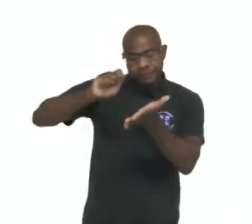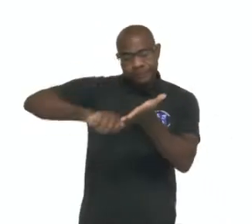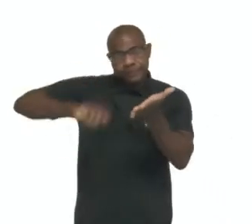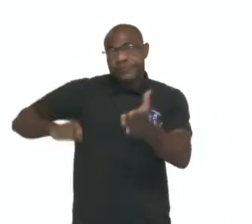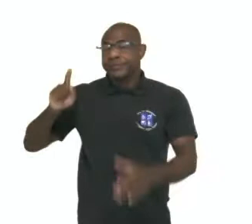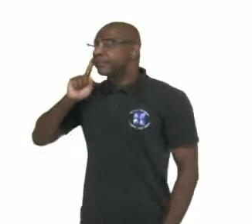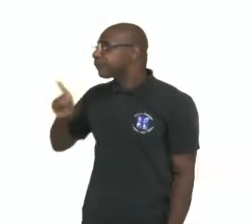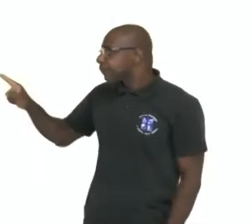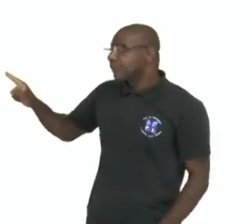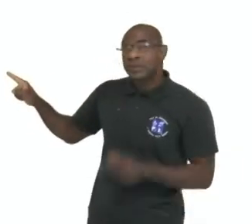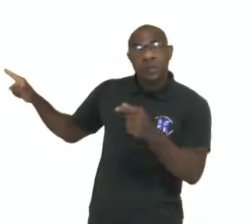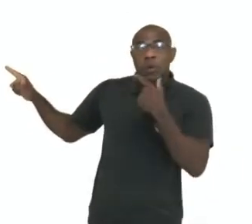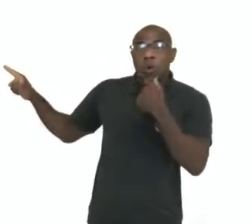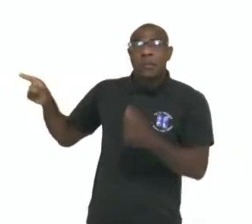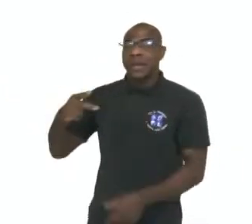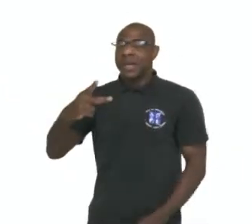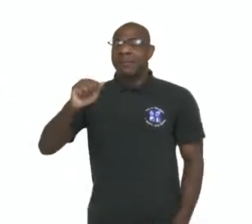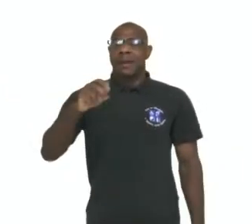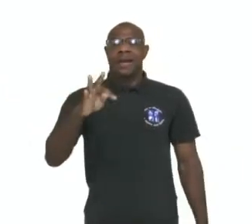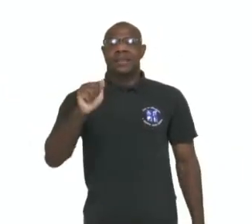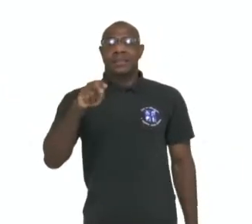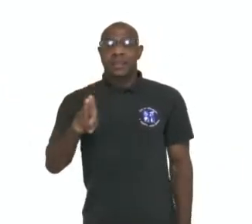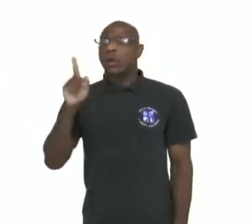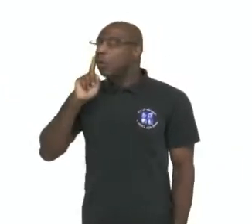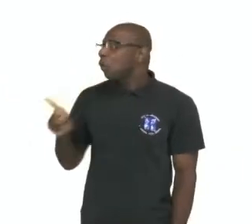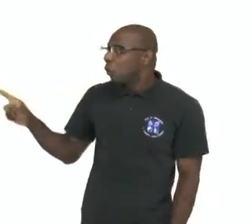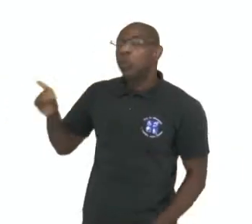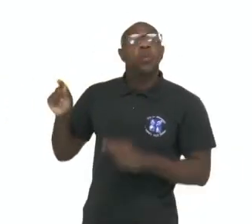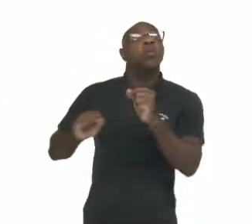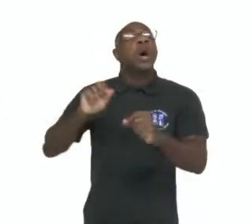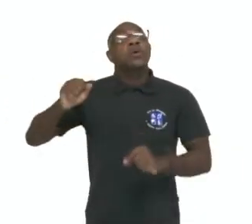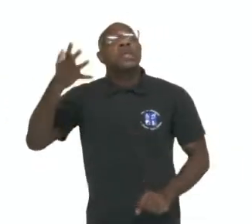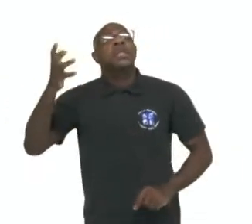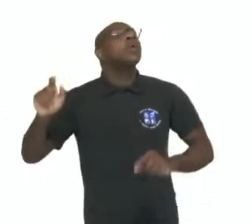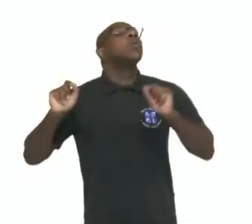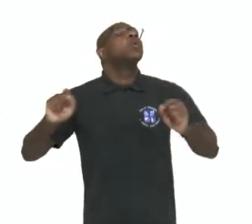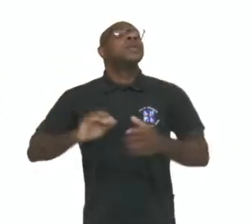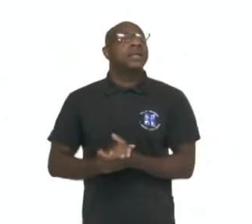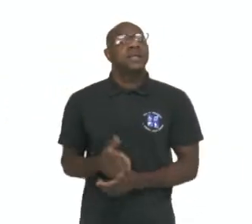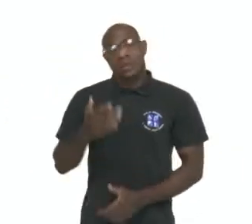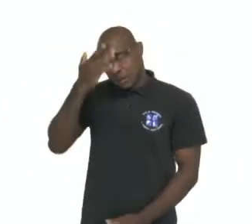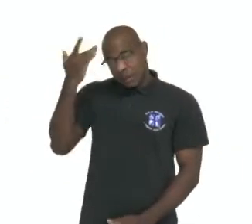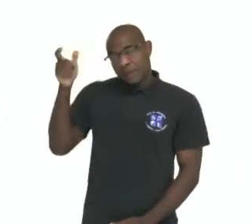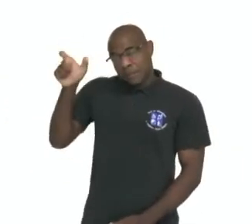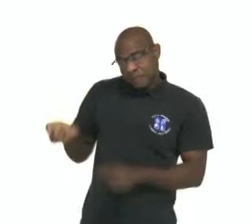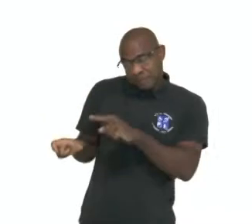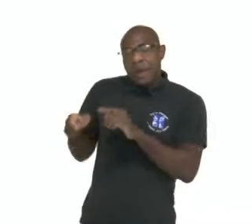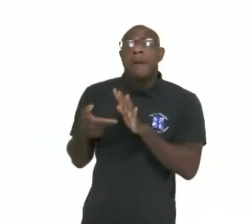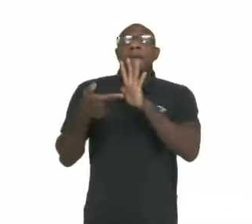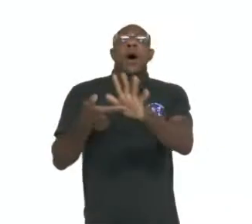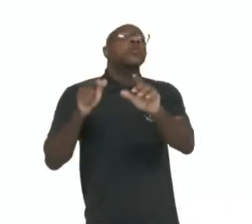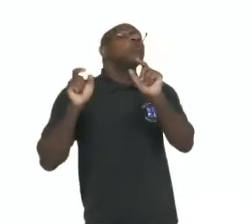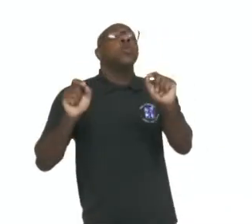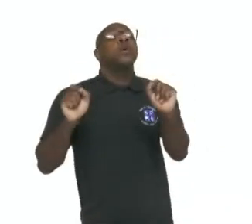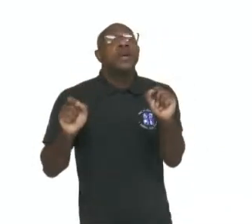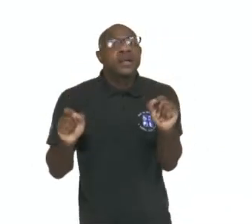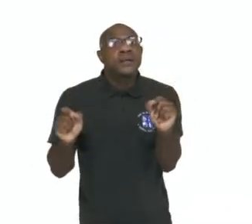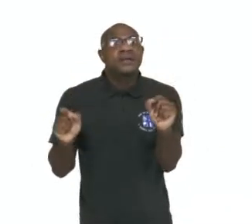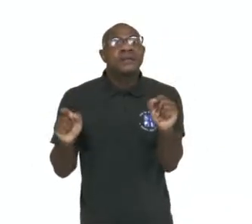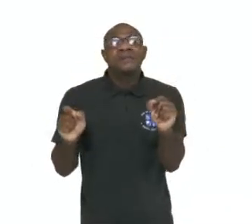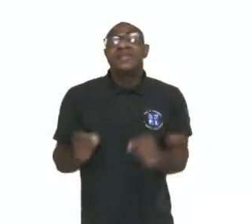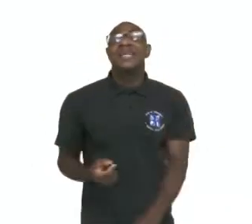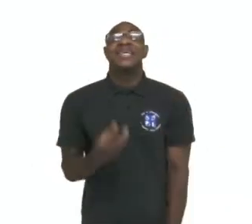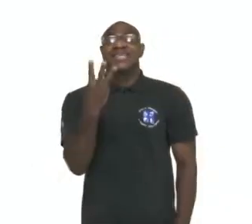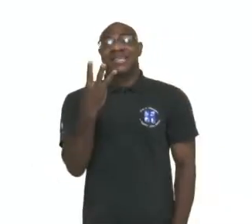Klaus Patot, a síndrome de Patot ocorreu quando o indivíduo apresenta